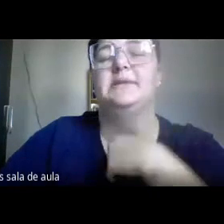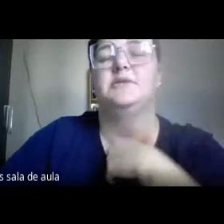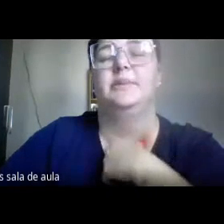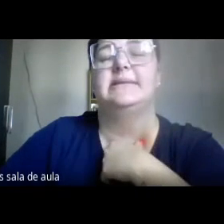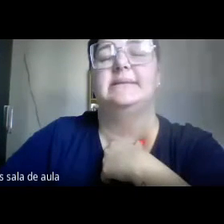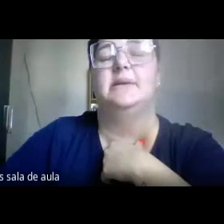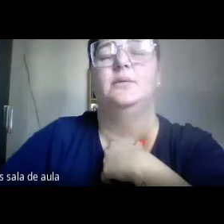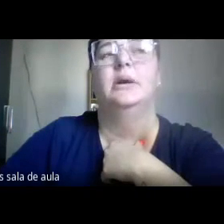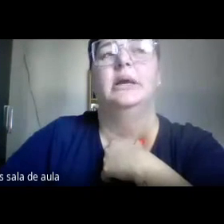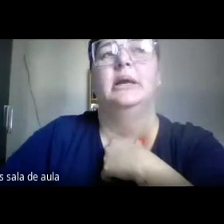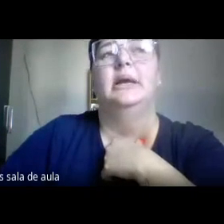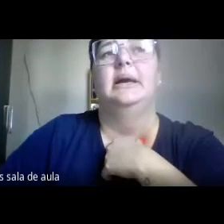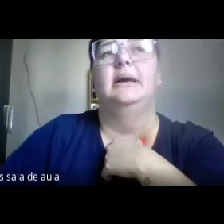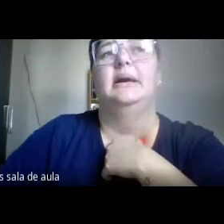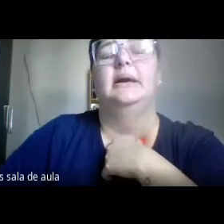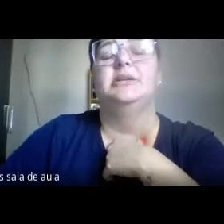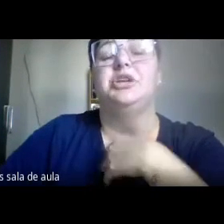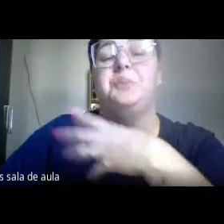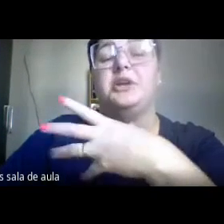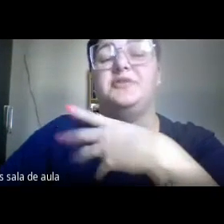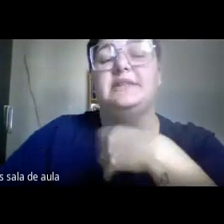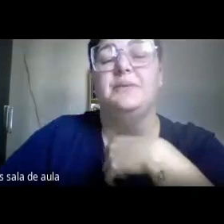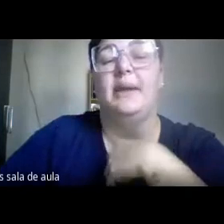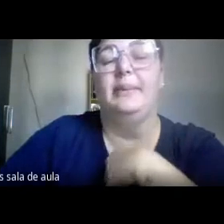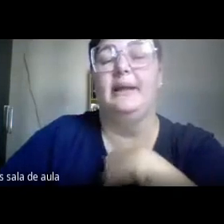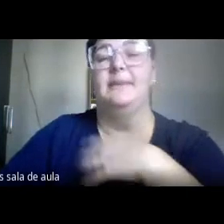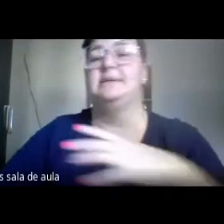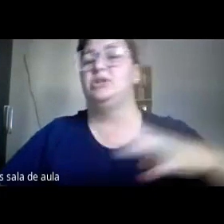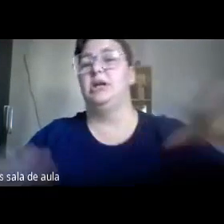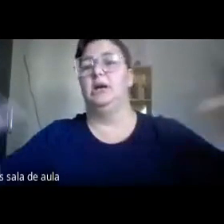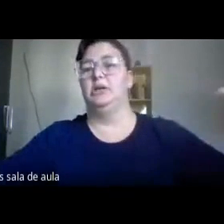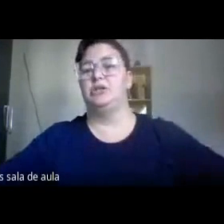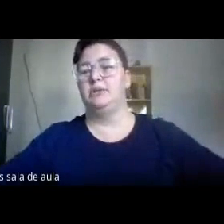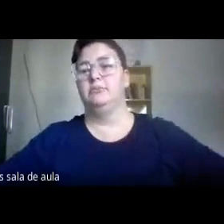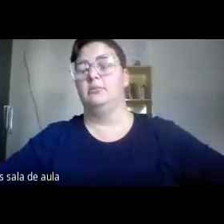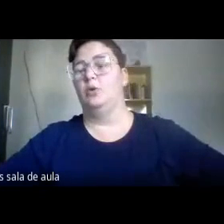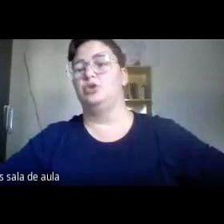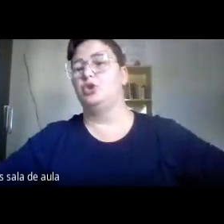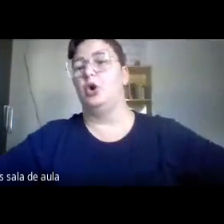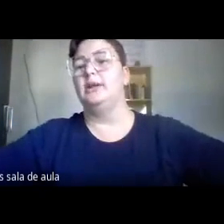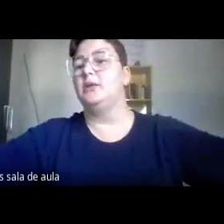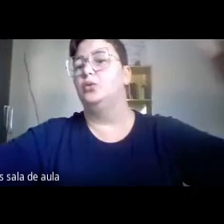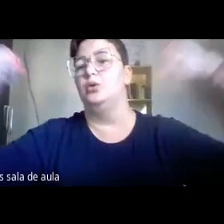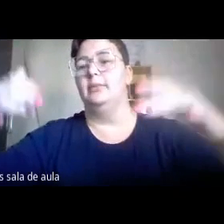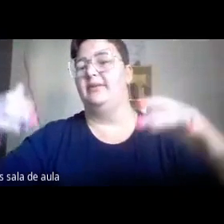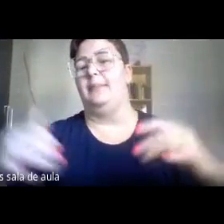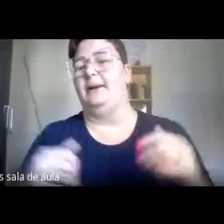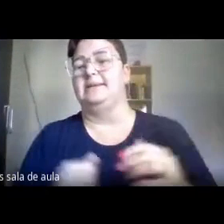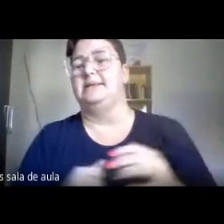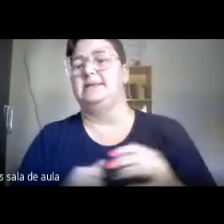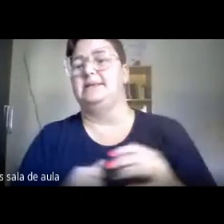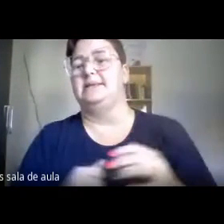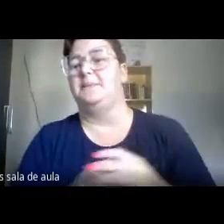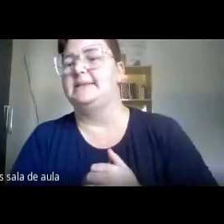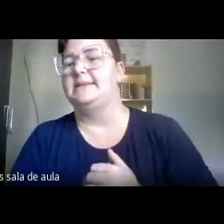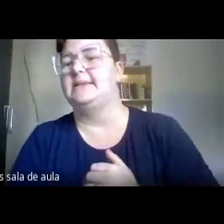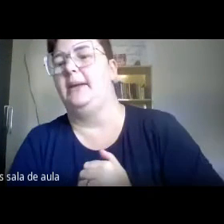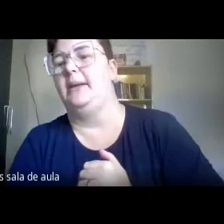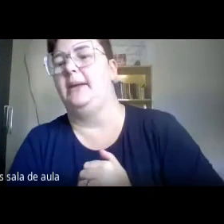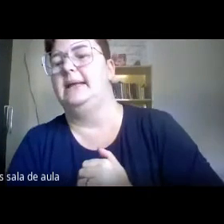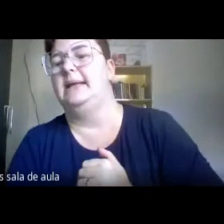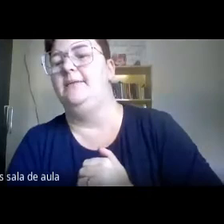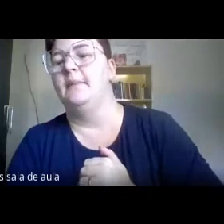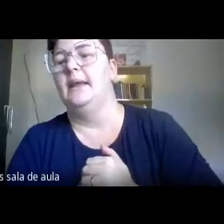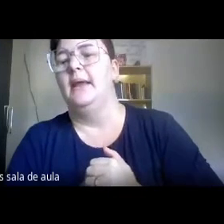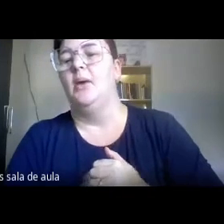nosso país, do Brasil, a gente pode fazer um quebra-cabeça gigante, onde toda a turma vai participar desse